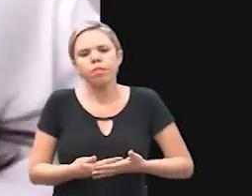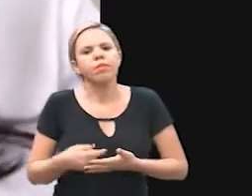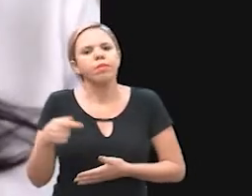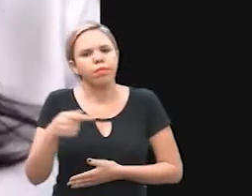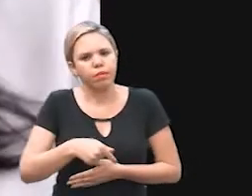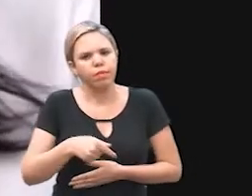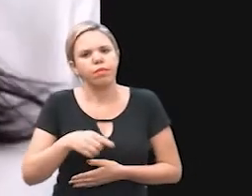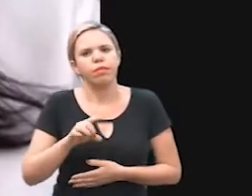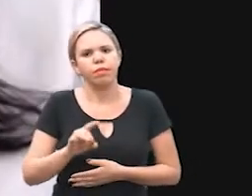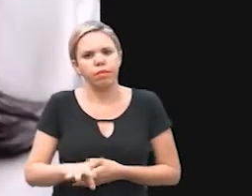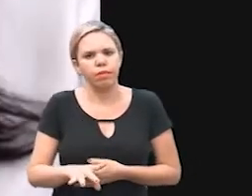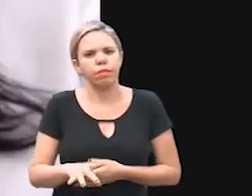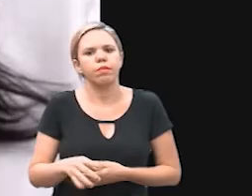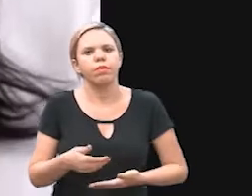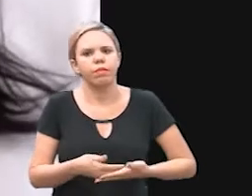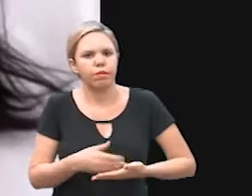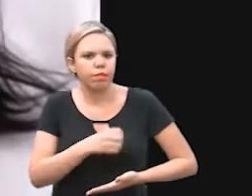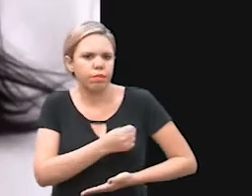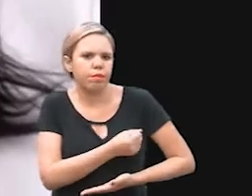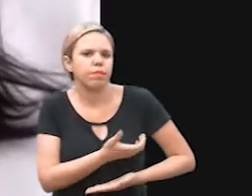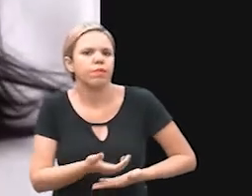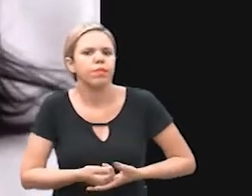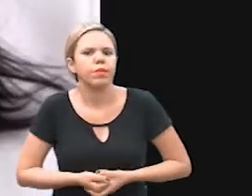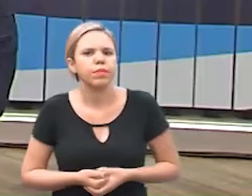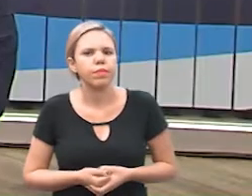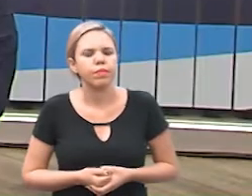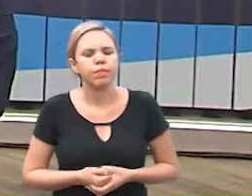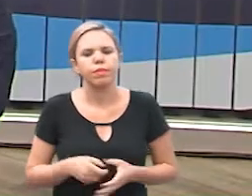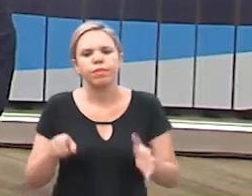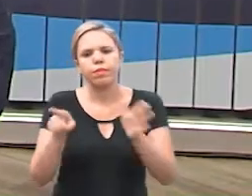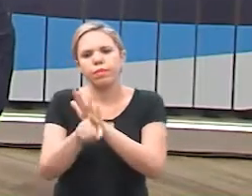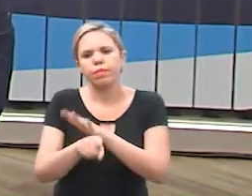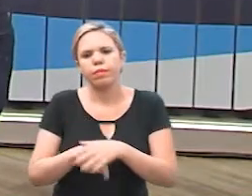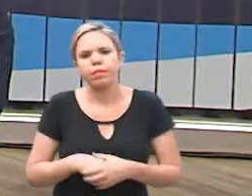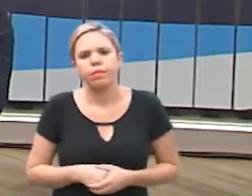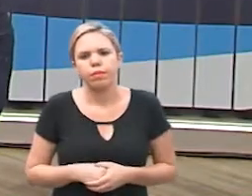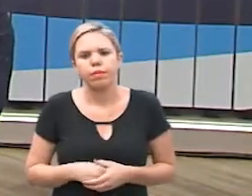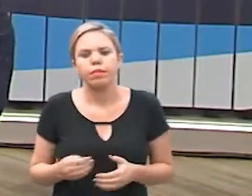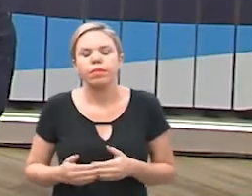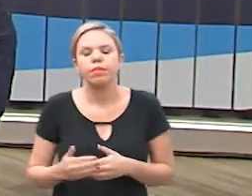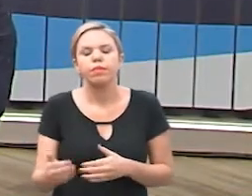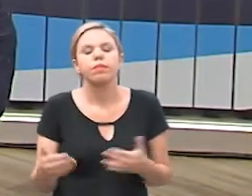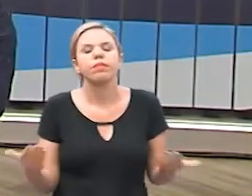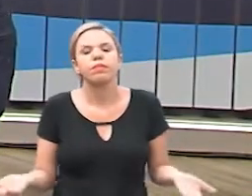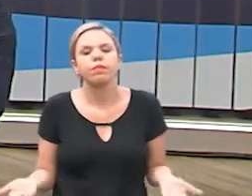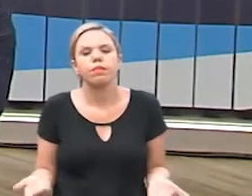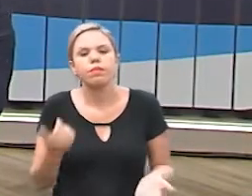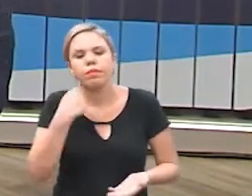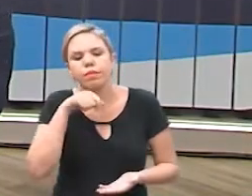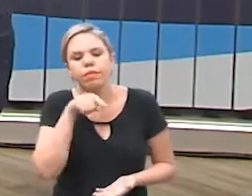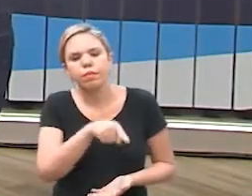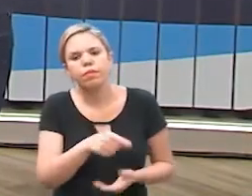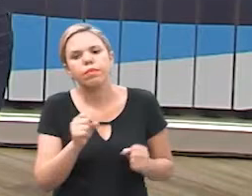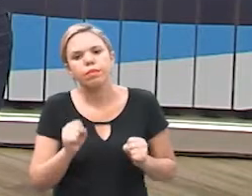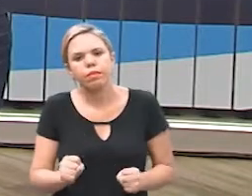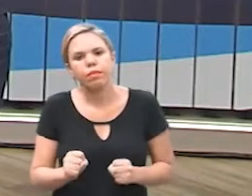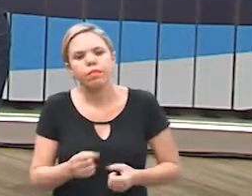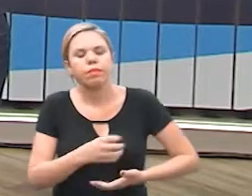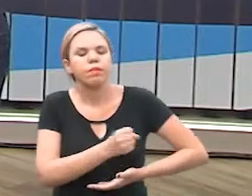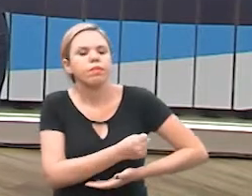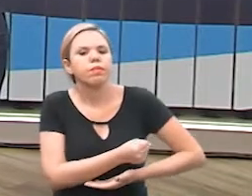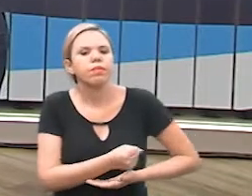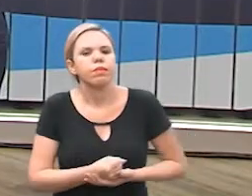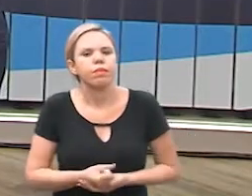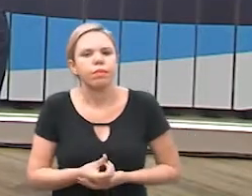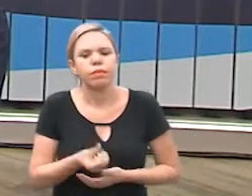precisa somente do leite materno. É isso que eu ia te perguntar, né? Até quando que a mãe pode amamentar, né? Você